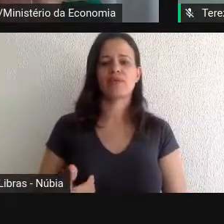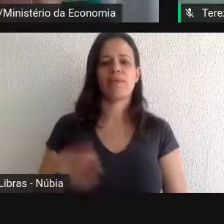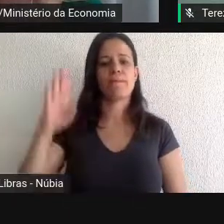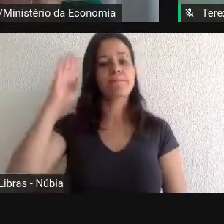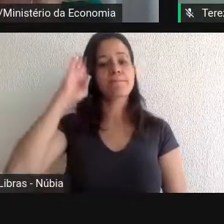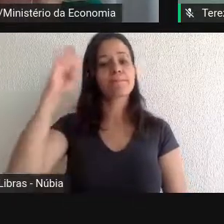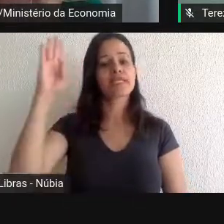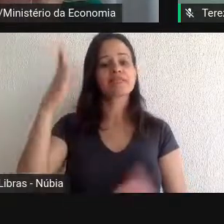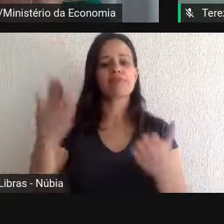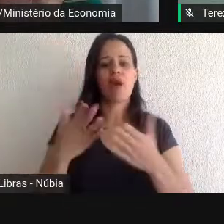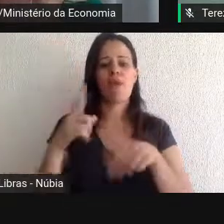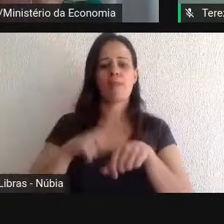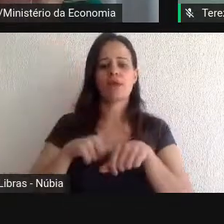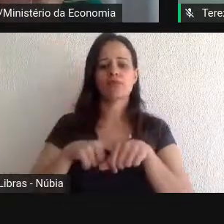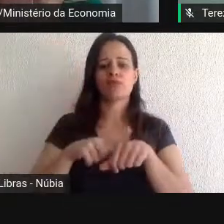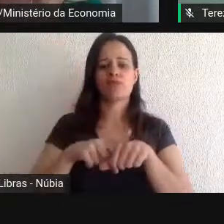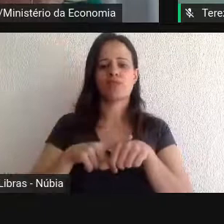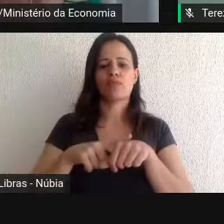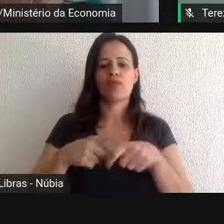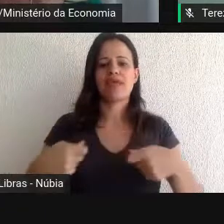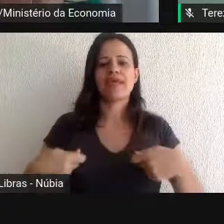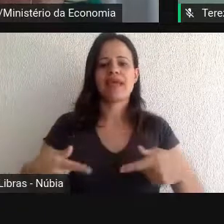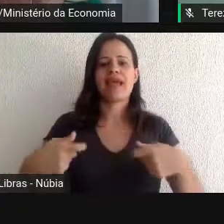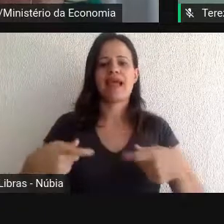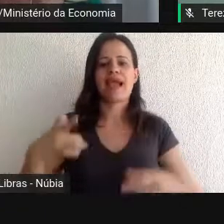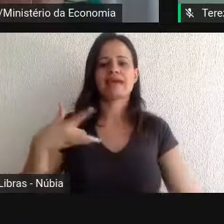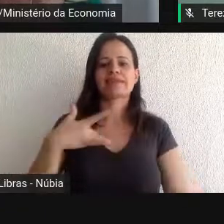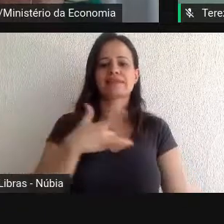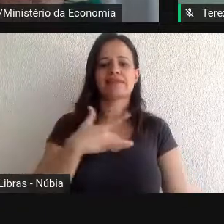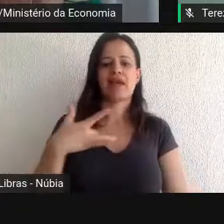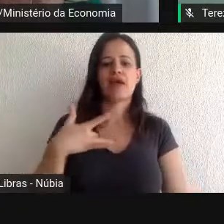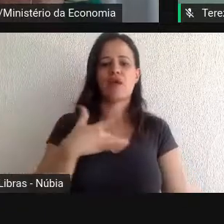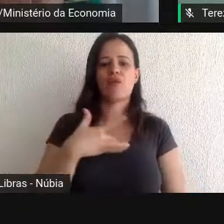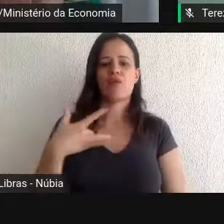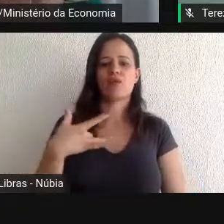principalmente nesse momento, né, em que os gastos da saúde aí estão